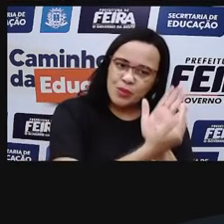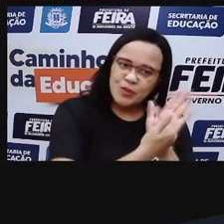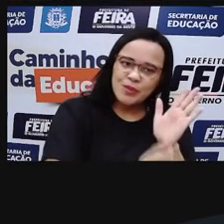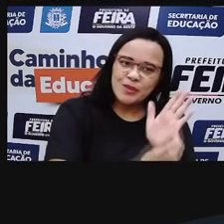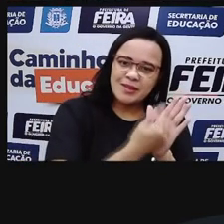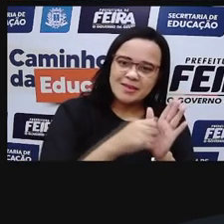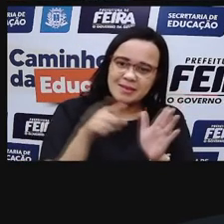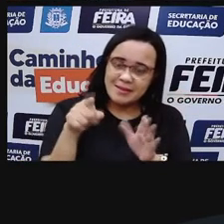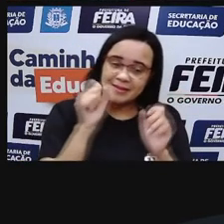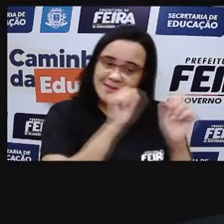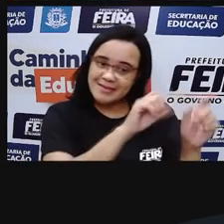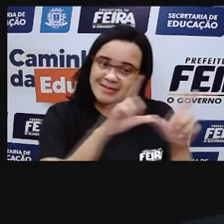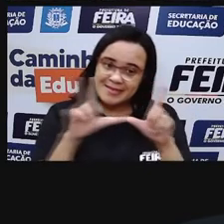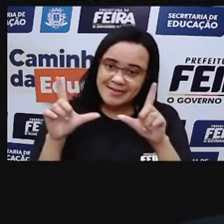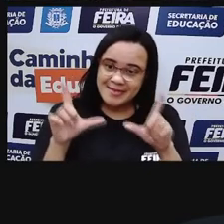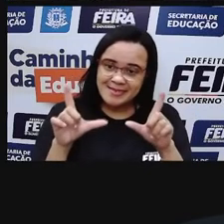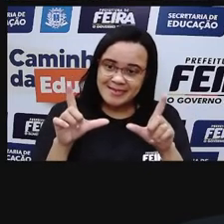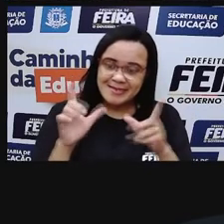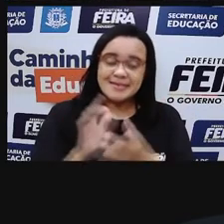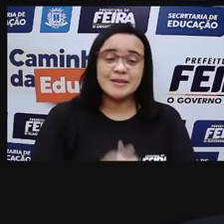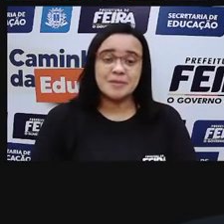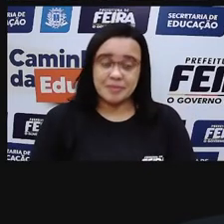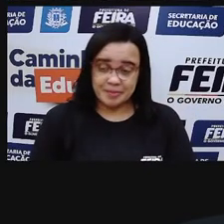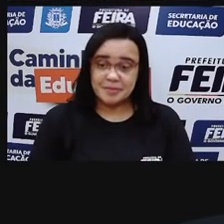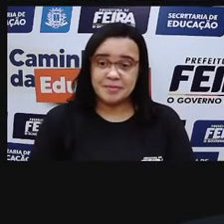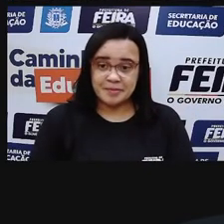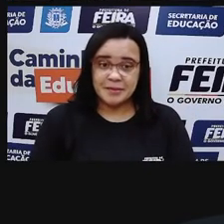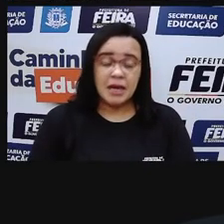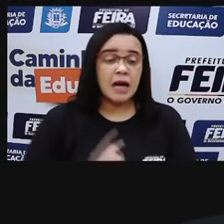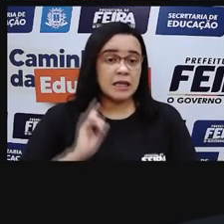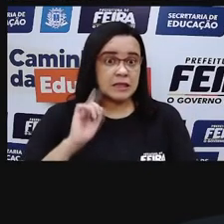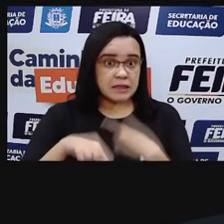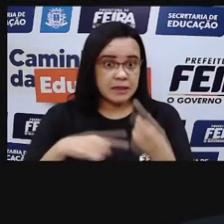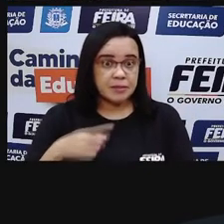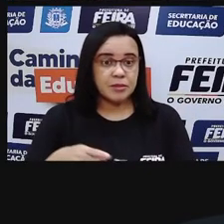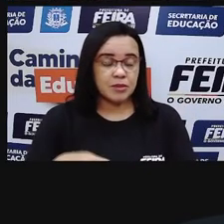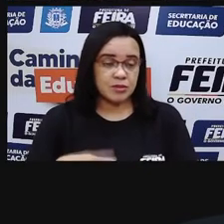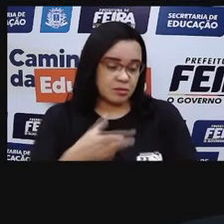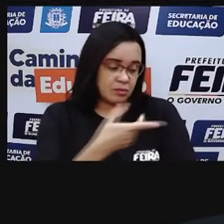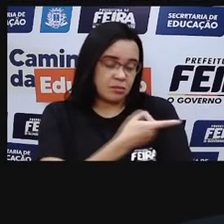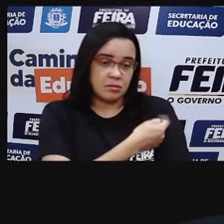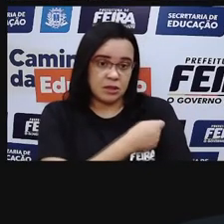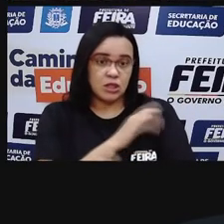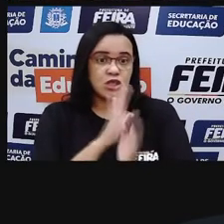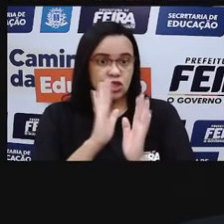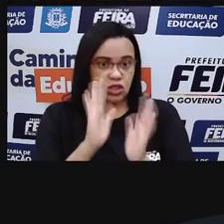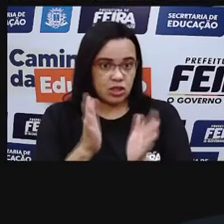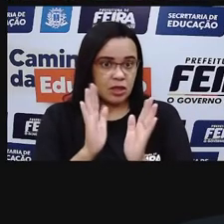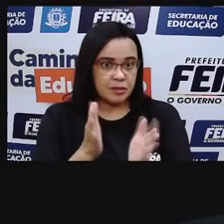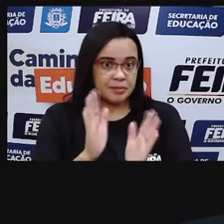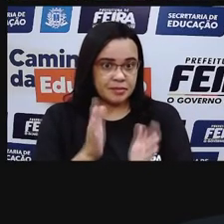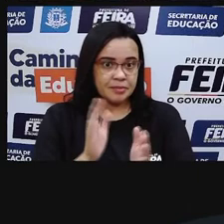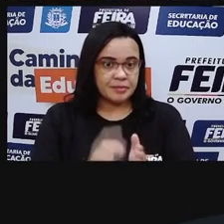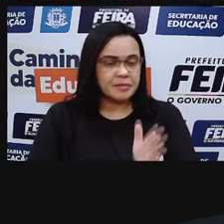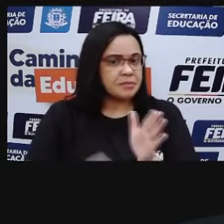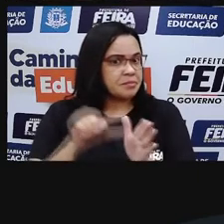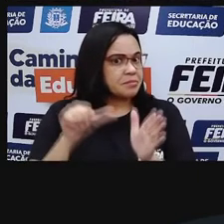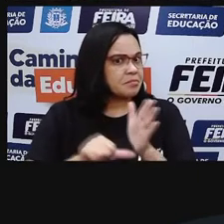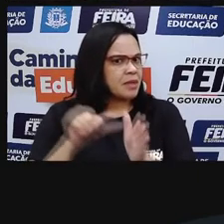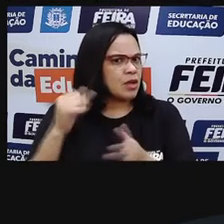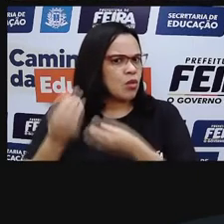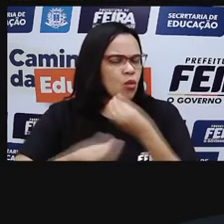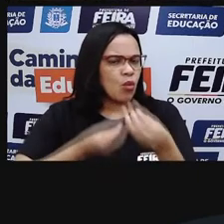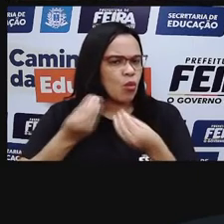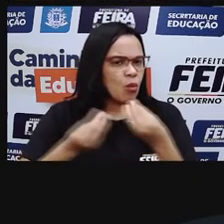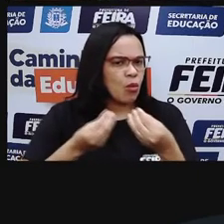numa vacina, ao invés de um antígeno. O que vai acontecer? Eu vou ter uma resposta primária, uma resposta primeira,